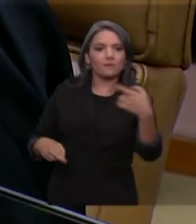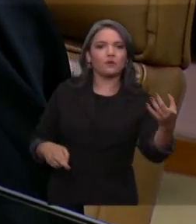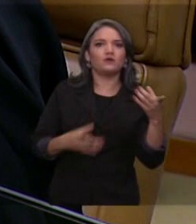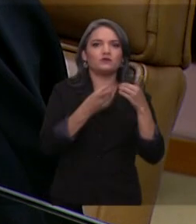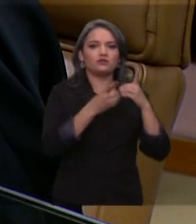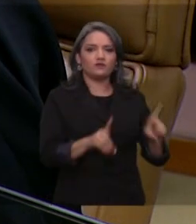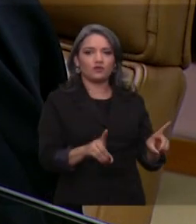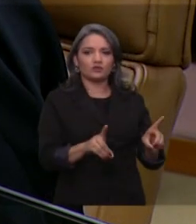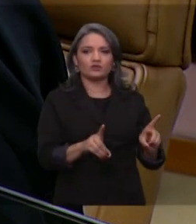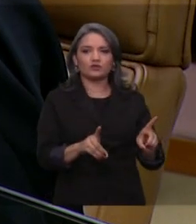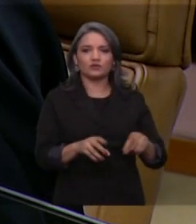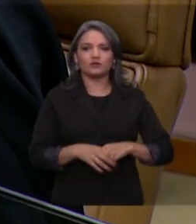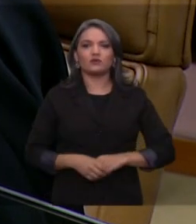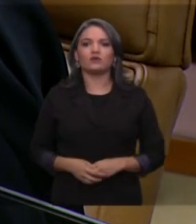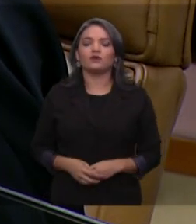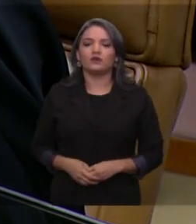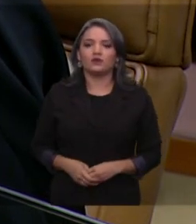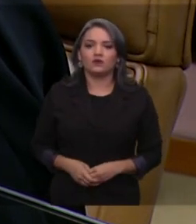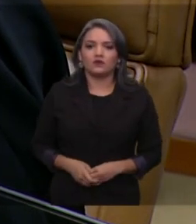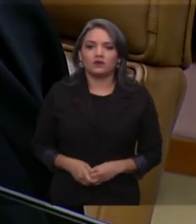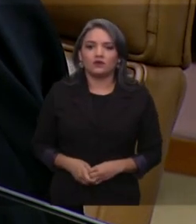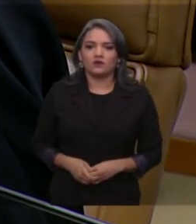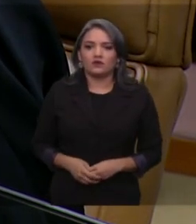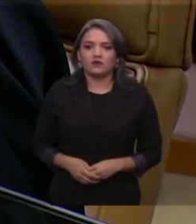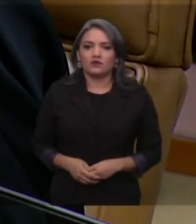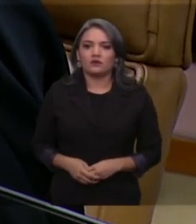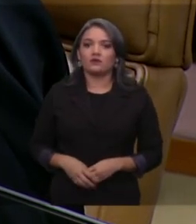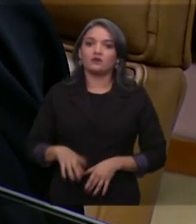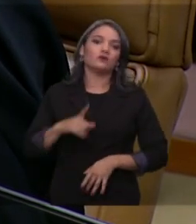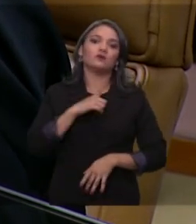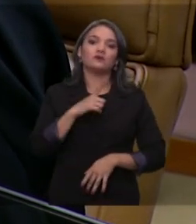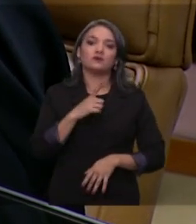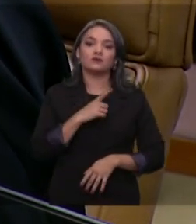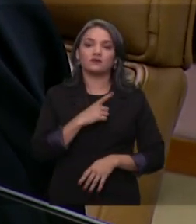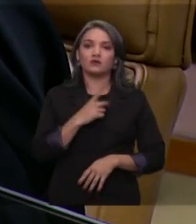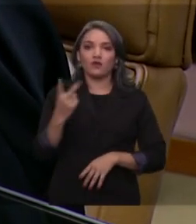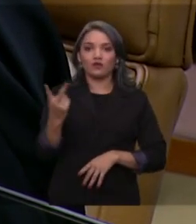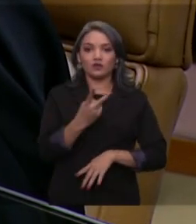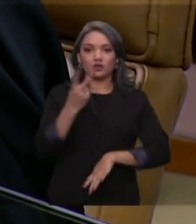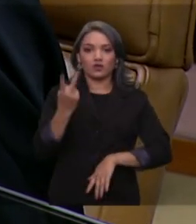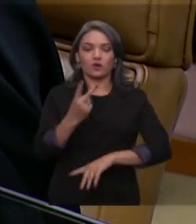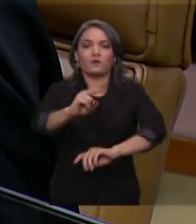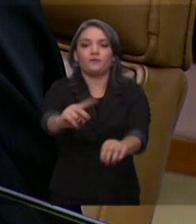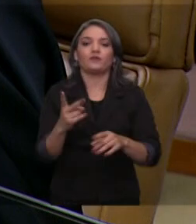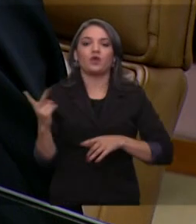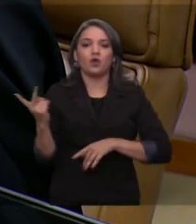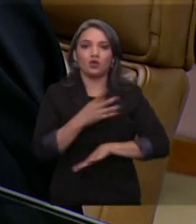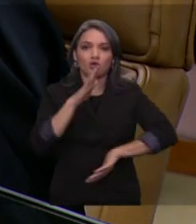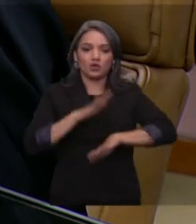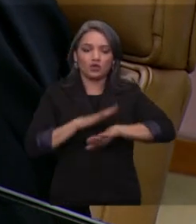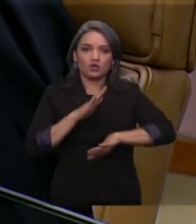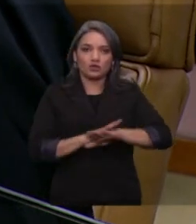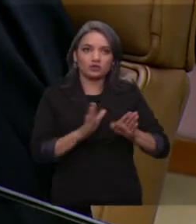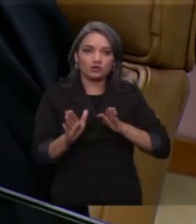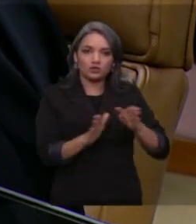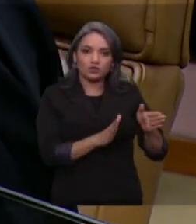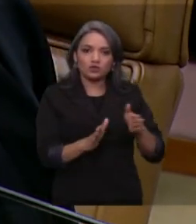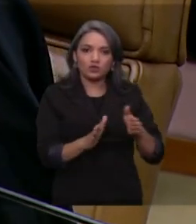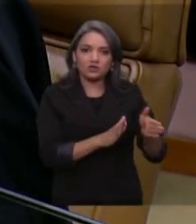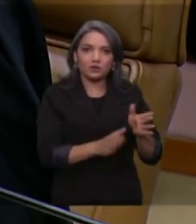A manutenção dessas duas fases, né, no sistema bifásico